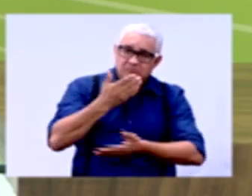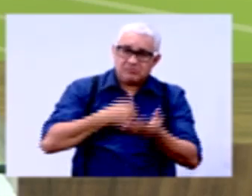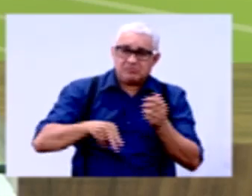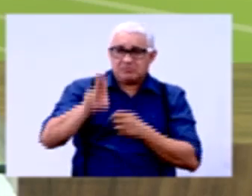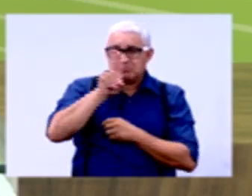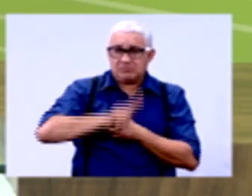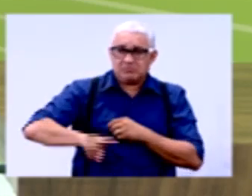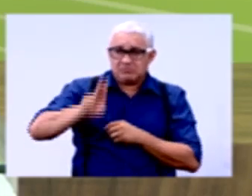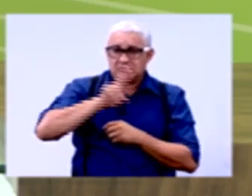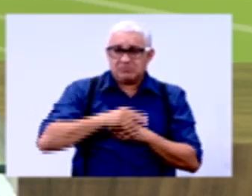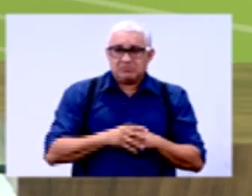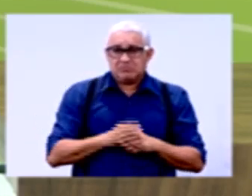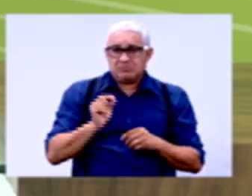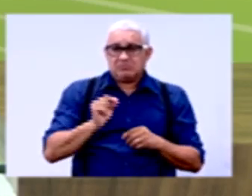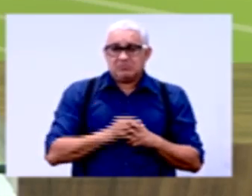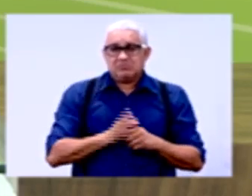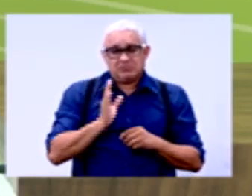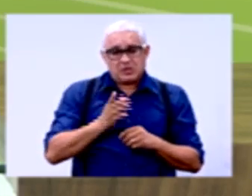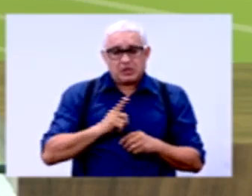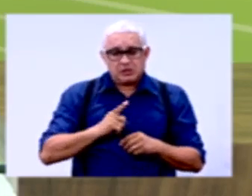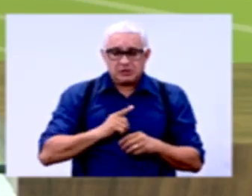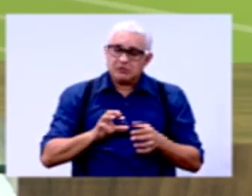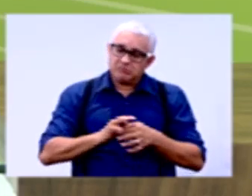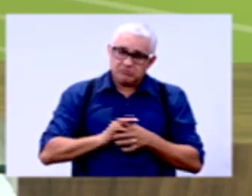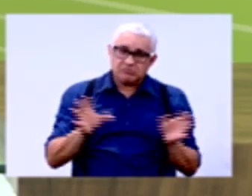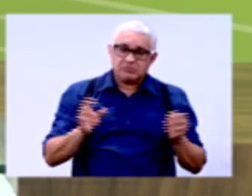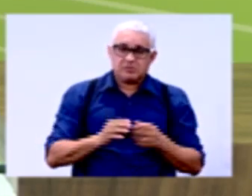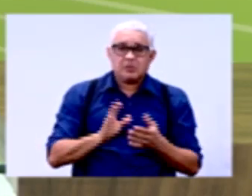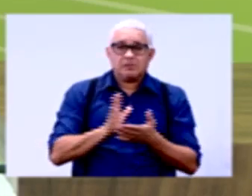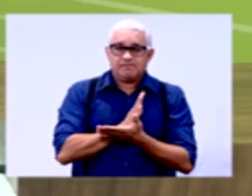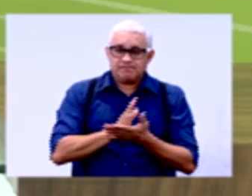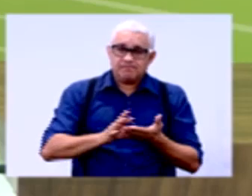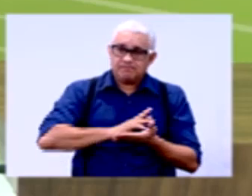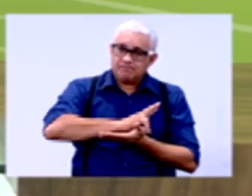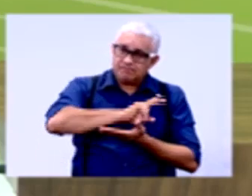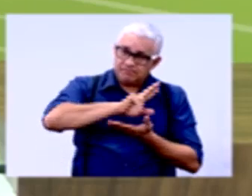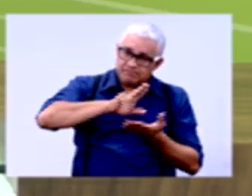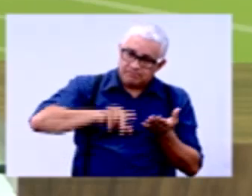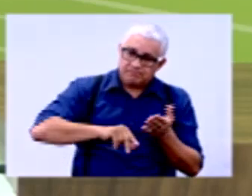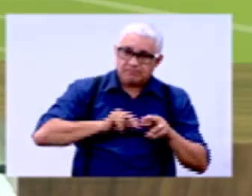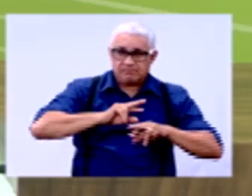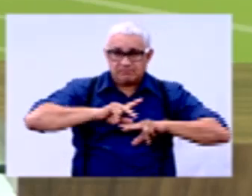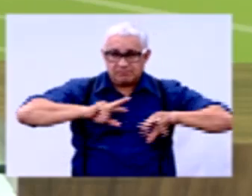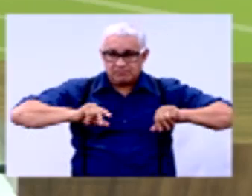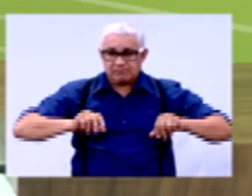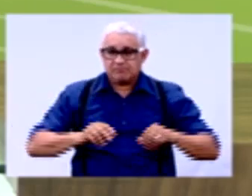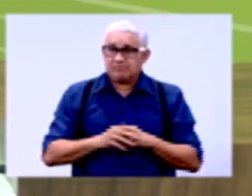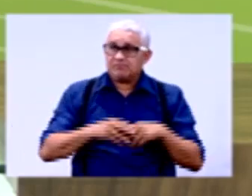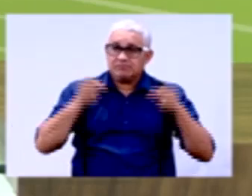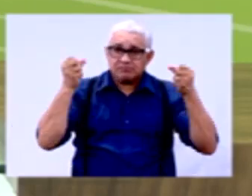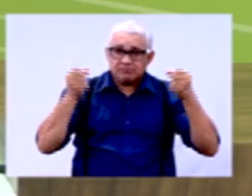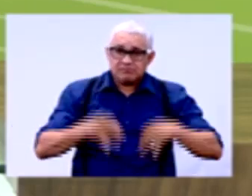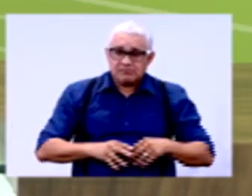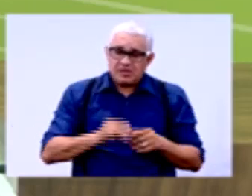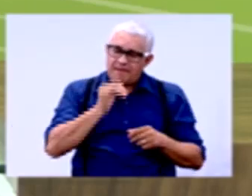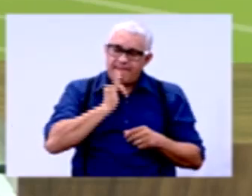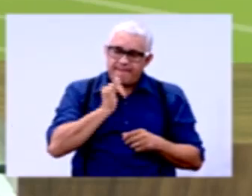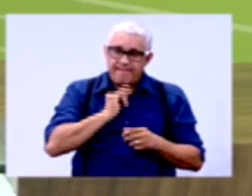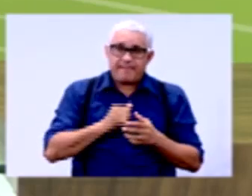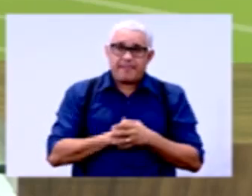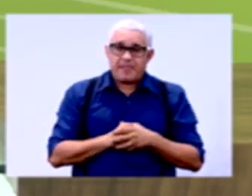usuário. Tá, ele já permite muitas coisas, para ser bem claro, para ter um